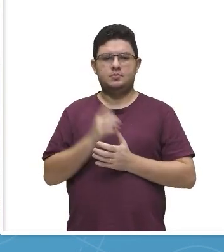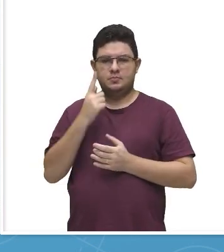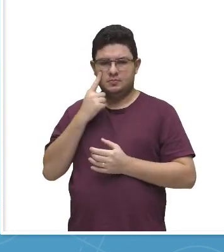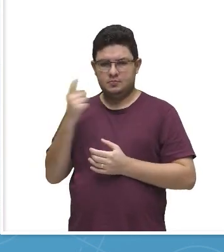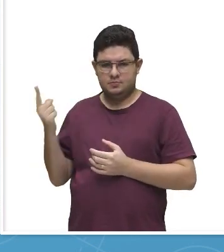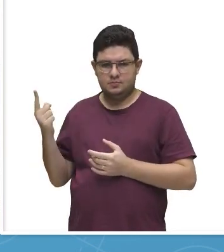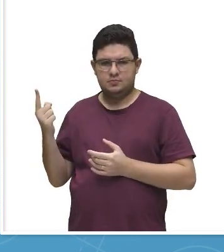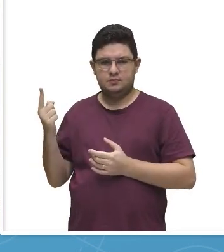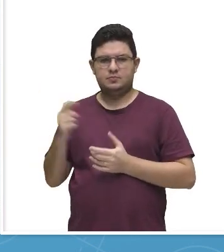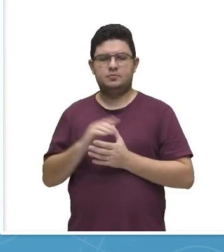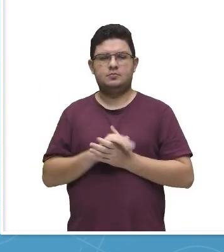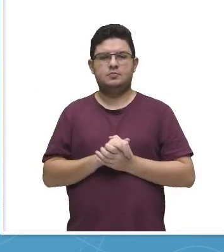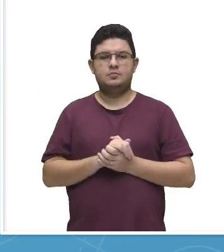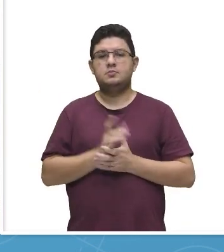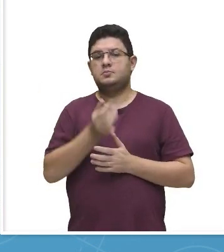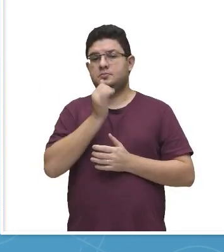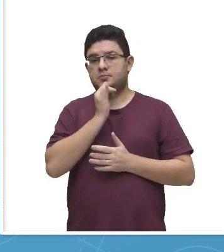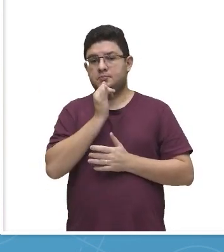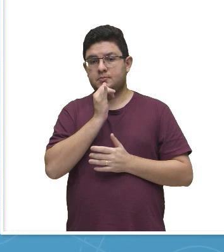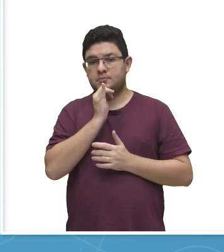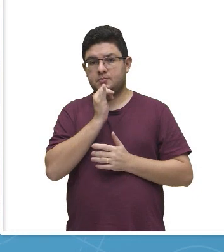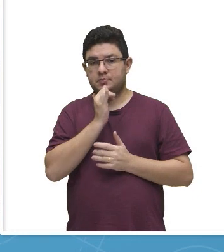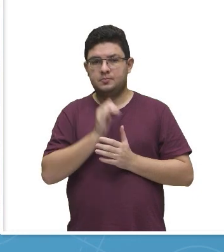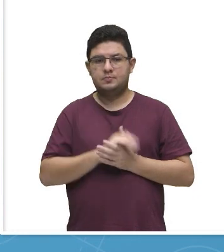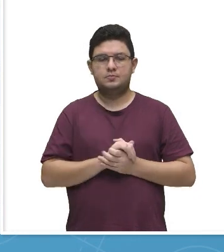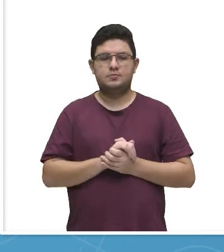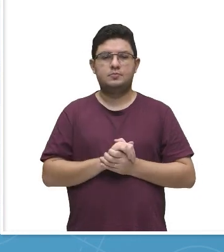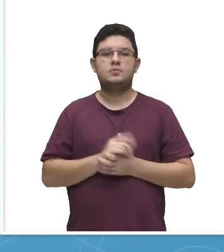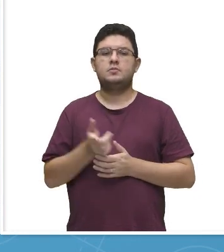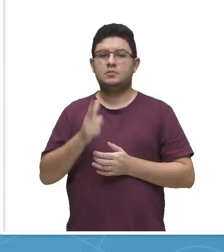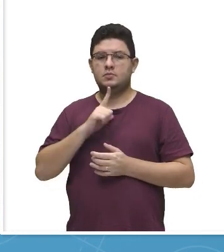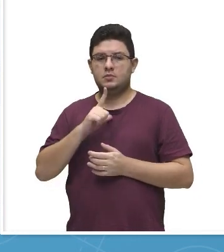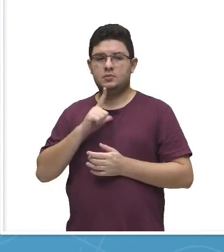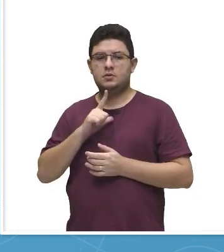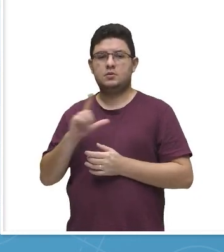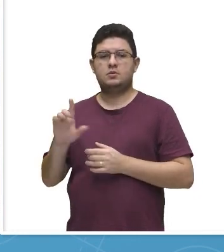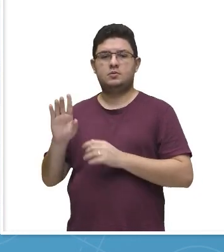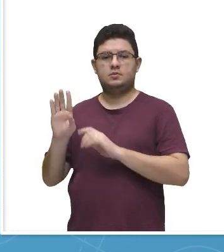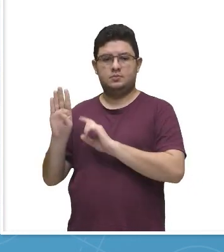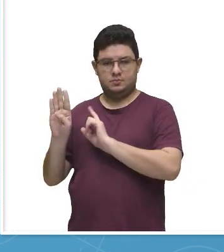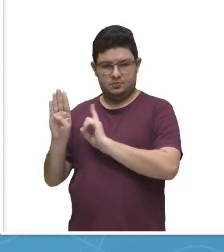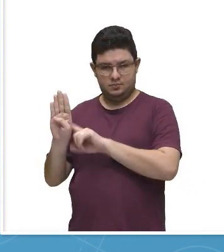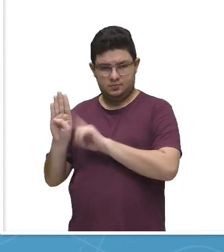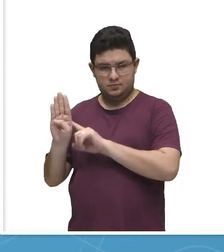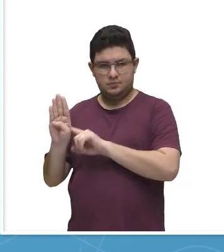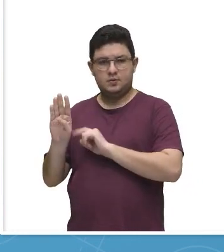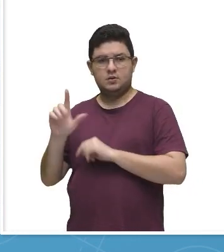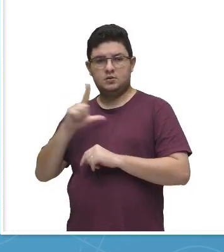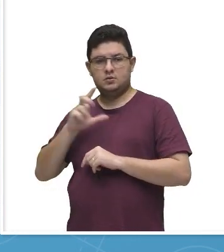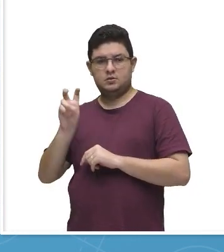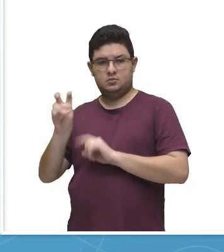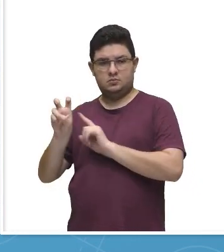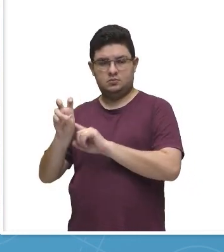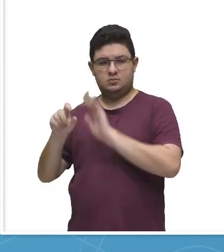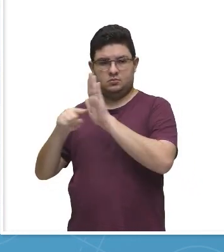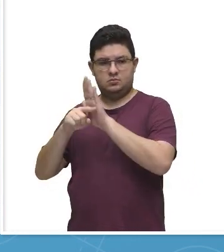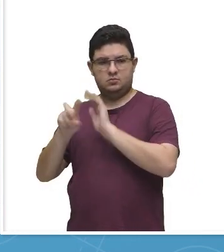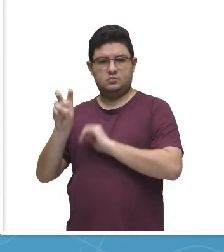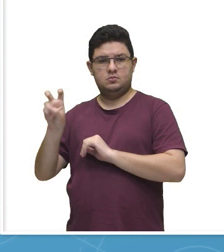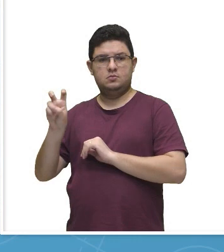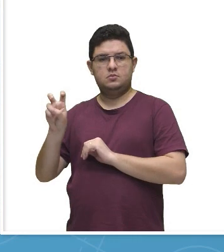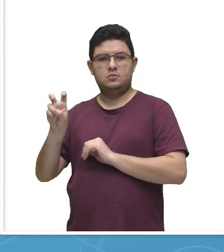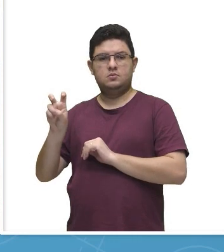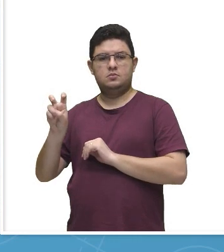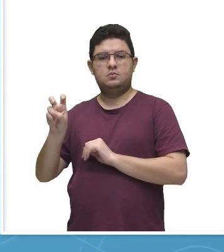Perfeito? Vamos ver aqui o exemplo. Eu tenho 5 à sexta dividido por 5 ao quadrado. Repetimos a base, que é